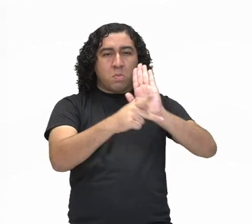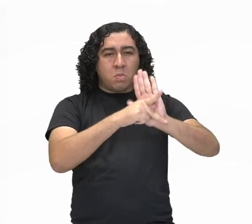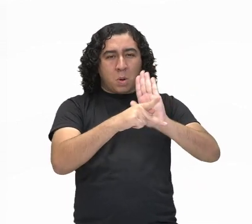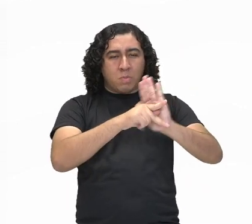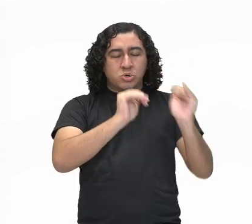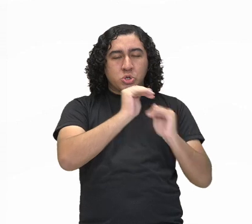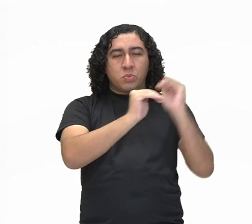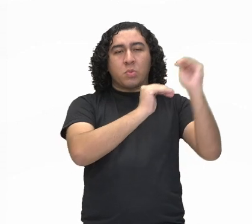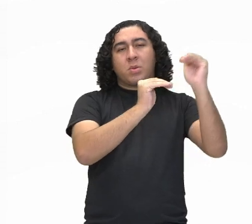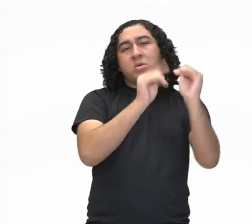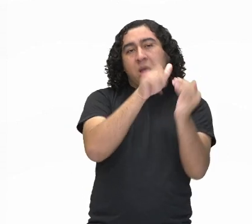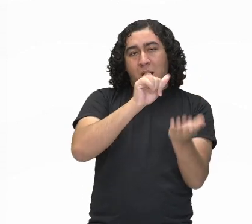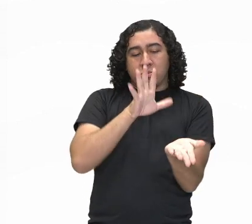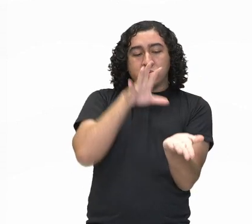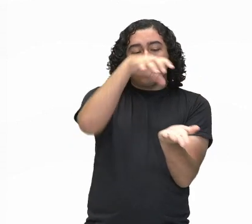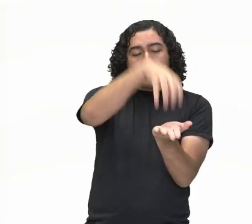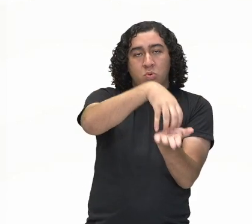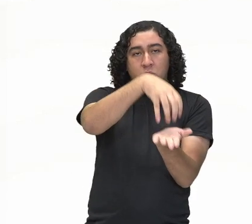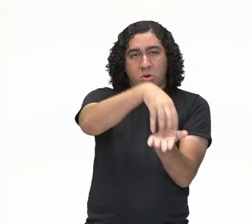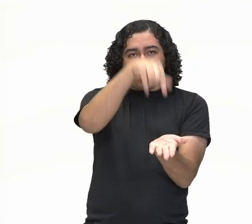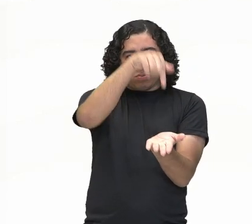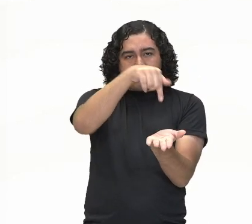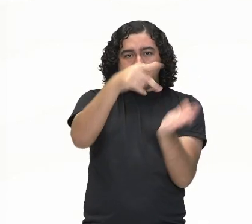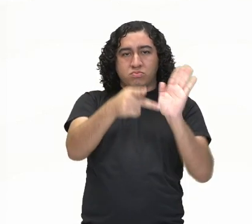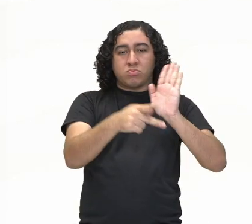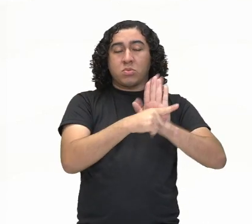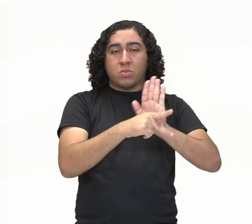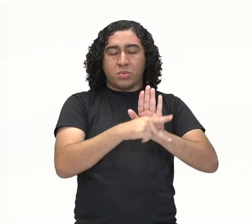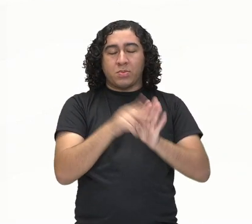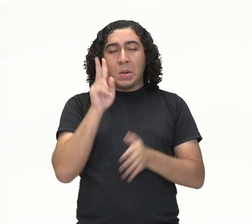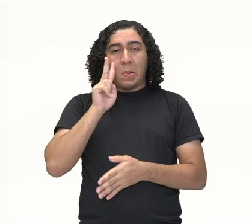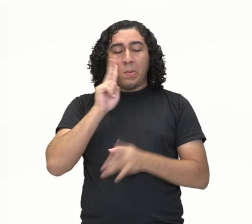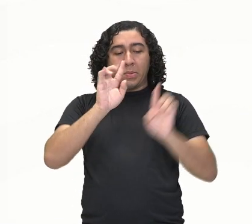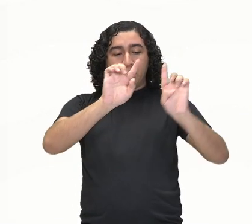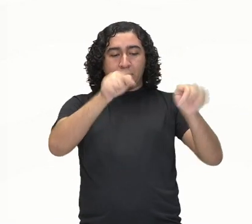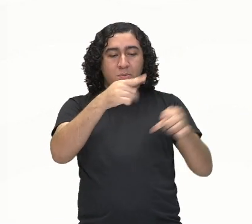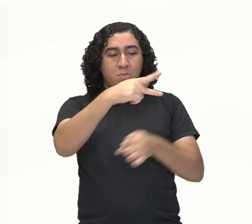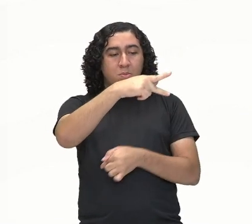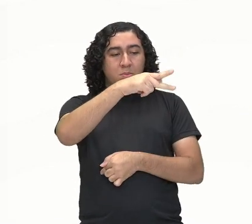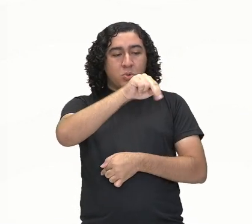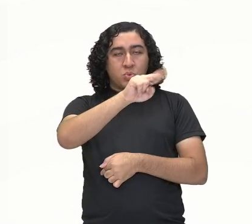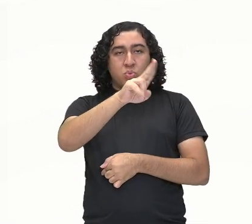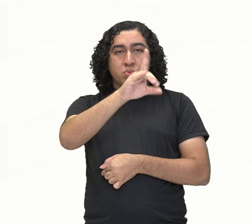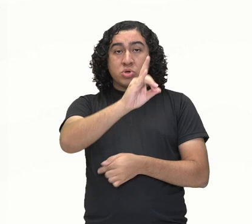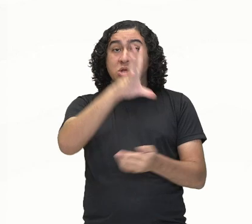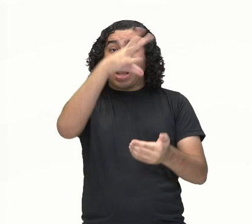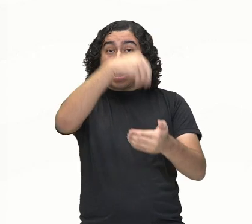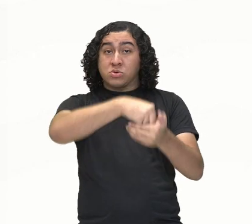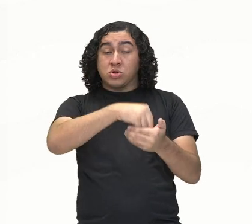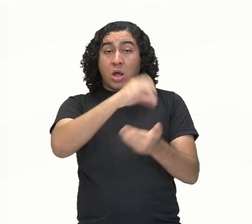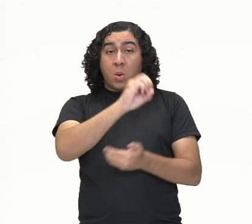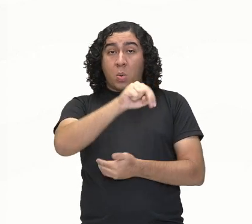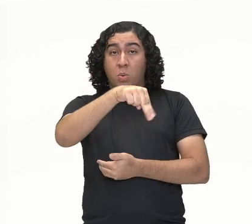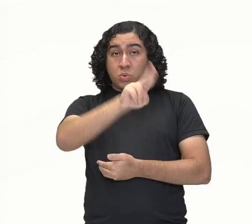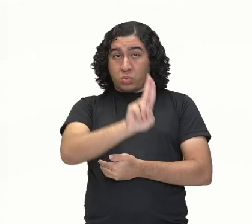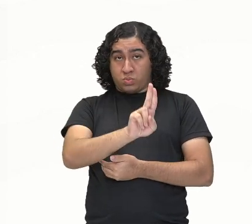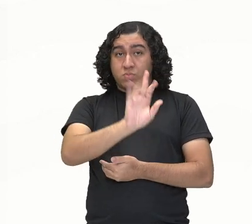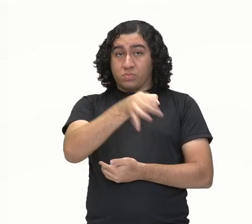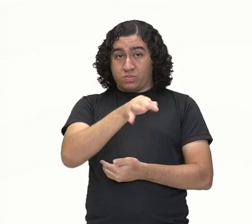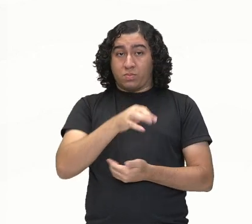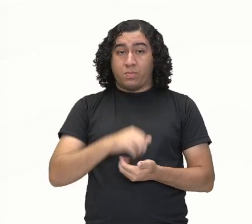uma agência, então aqui a gente tem a PNUD, para relembrarmos, né, uma agência da ONU, da Organização das Nações